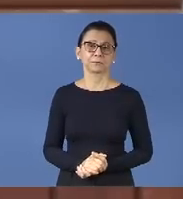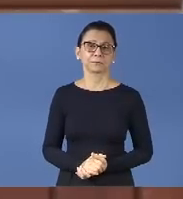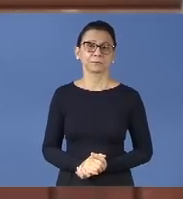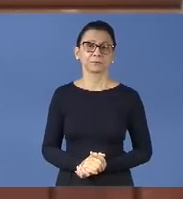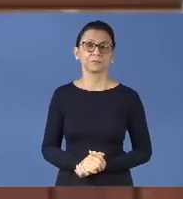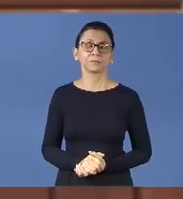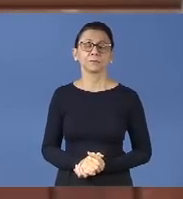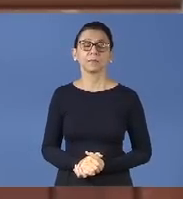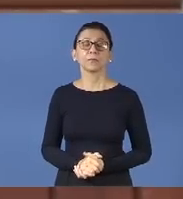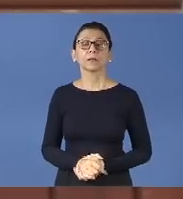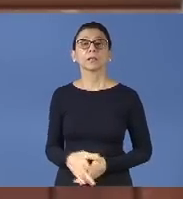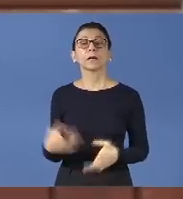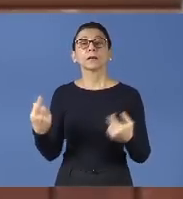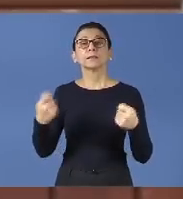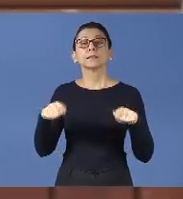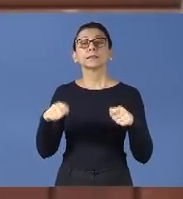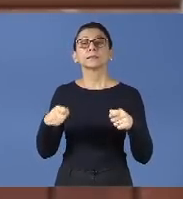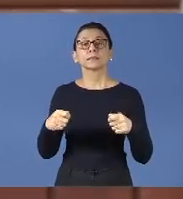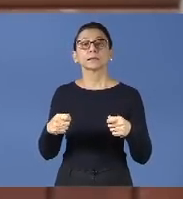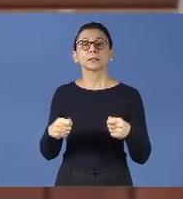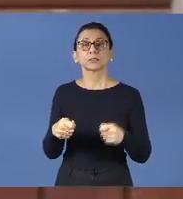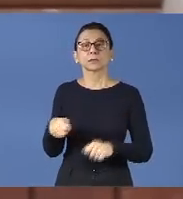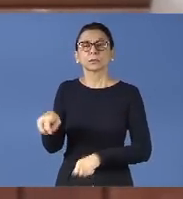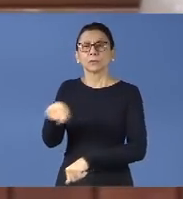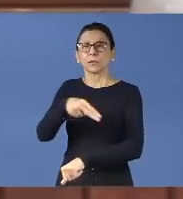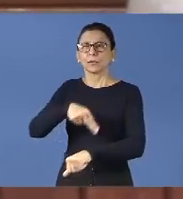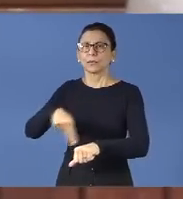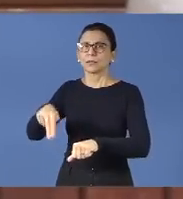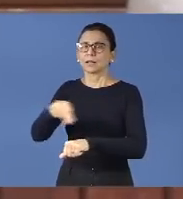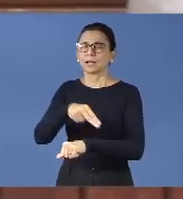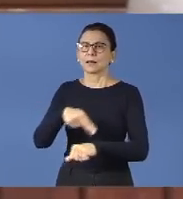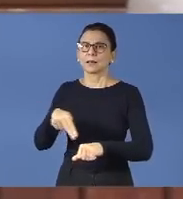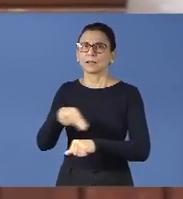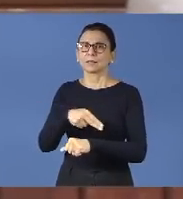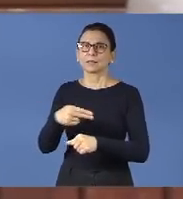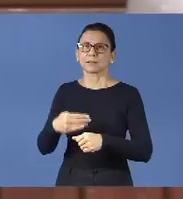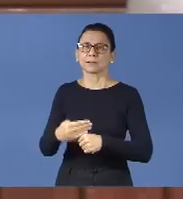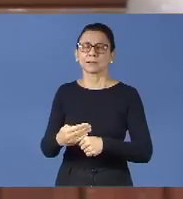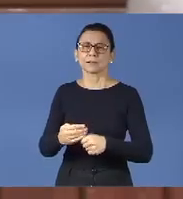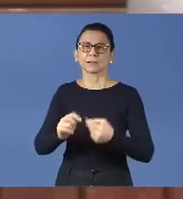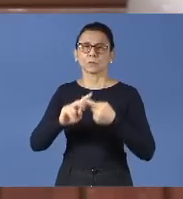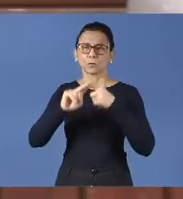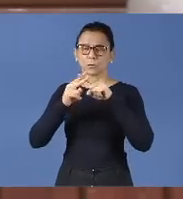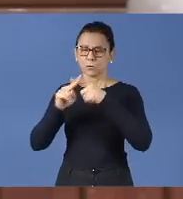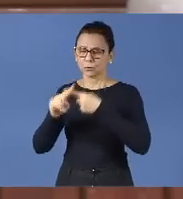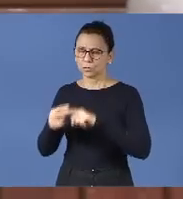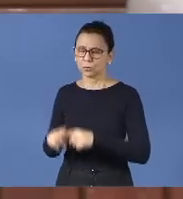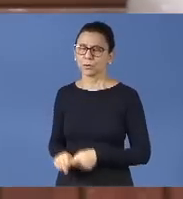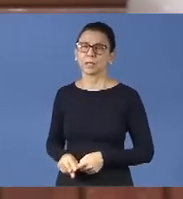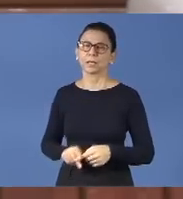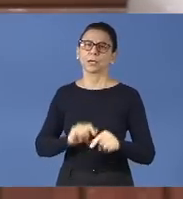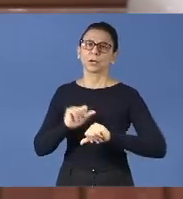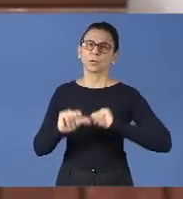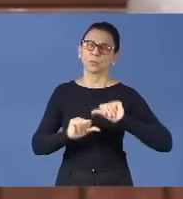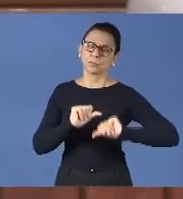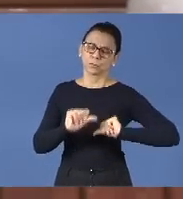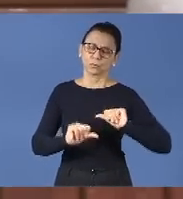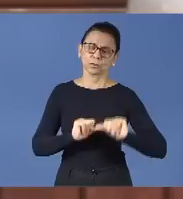tinha necessidade agora de restaurar a nação? A nação é dar vida, dar